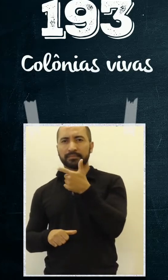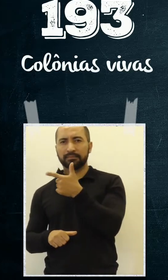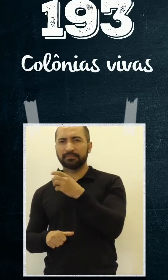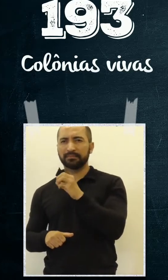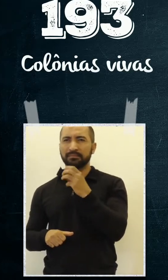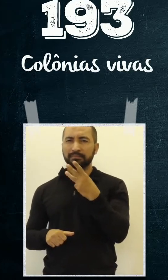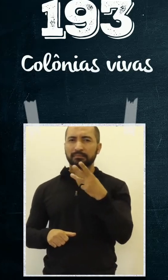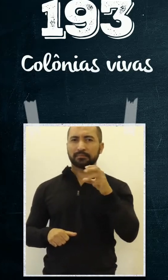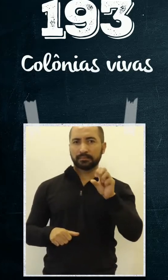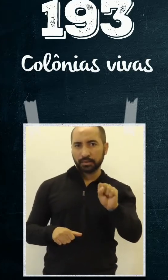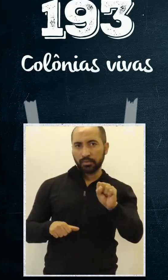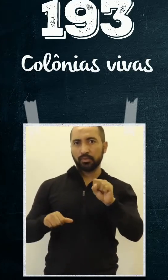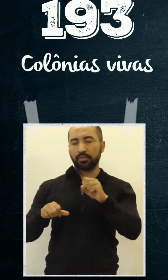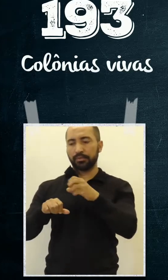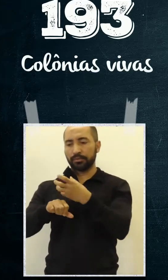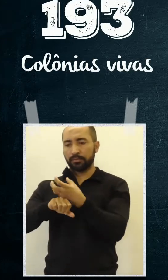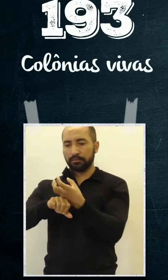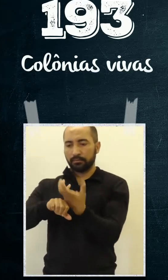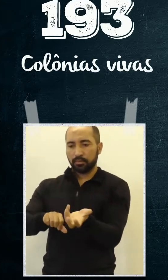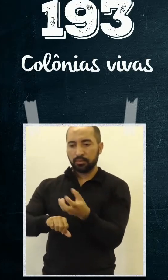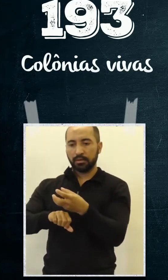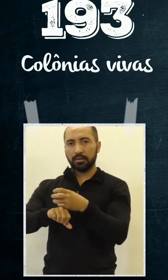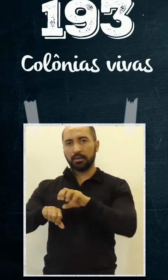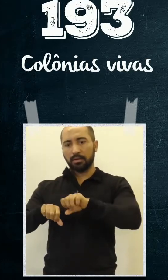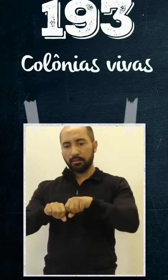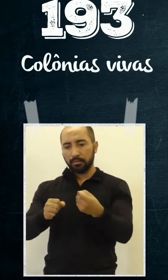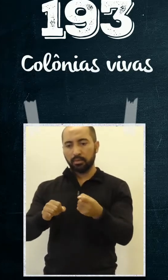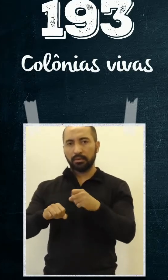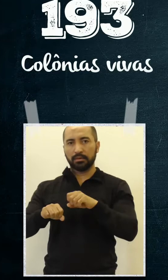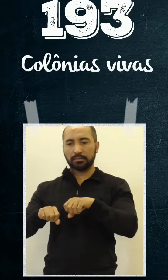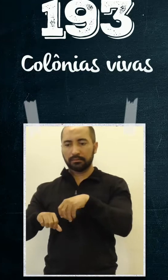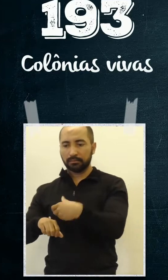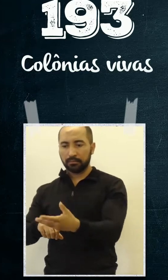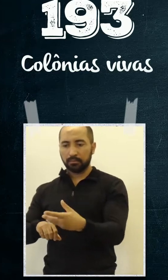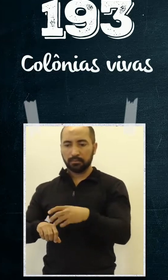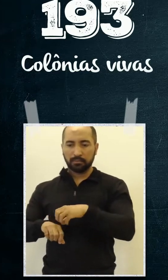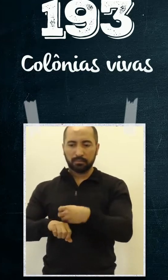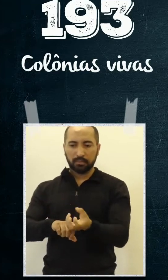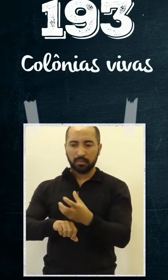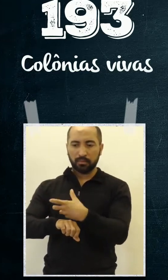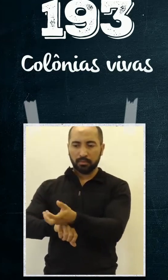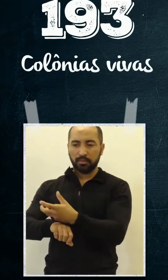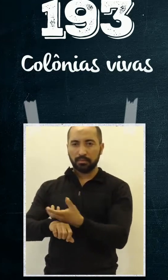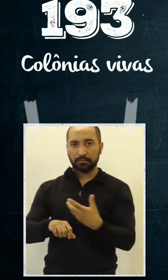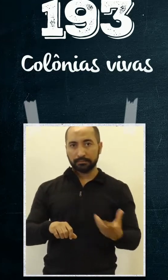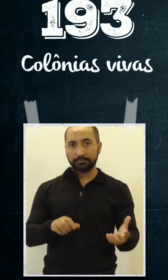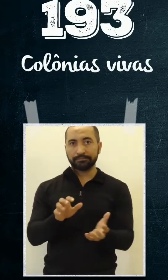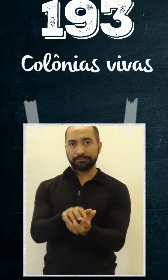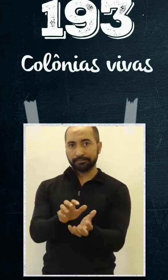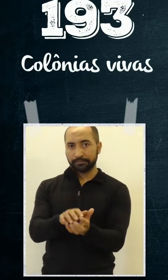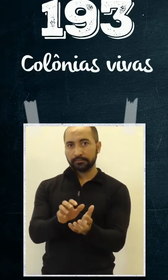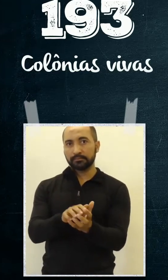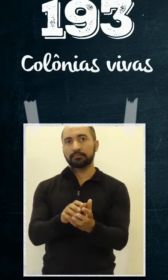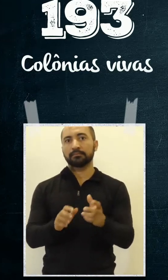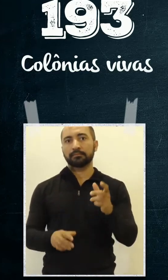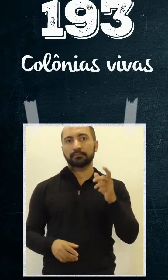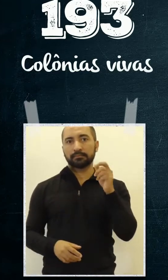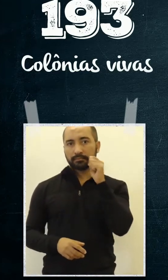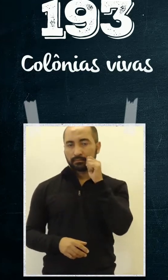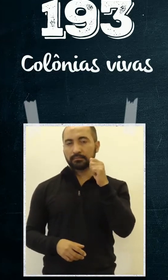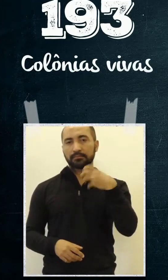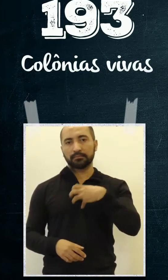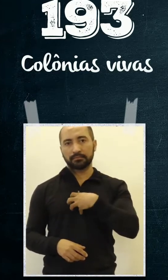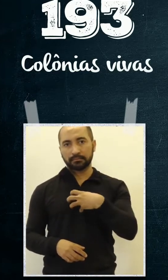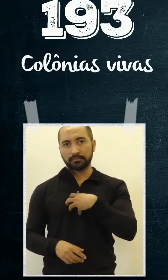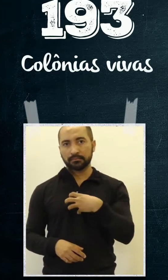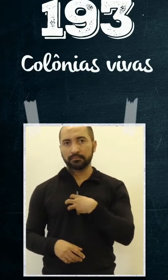mais expressivos foram observados em Porto de Galinhas, em Pernambuco, Areia Vermelha, Paraíba e Arraial da Ajuda, na Bahia, onde cerca de 70%